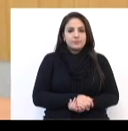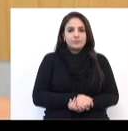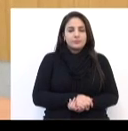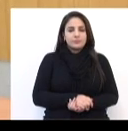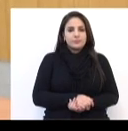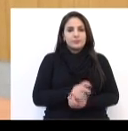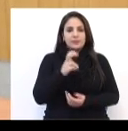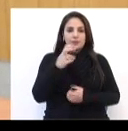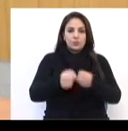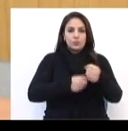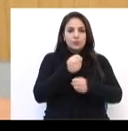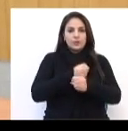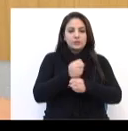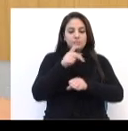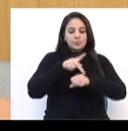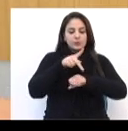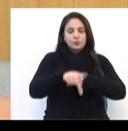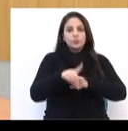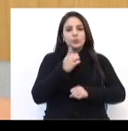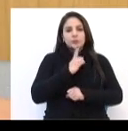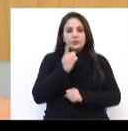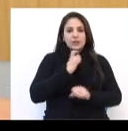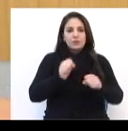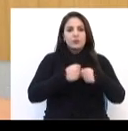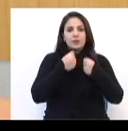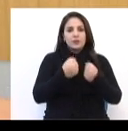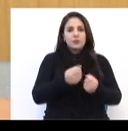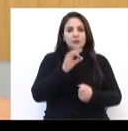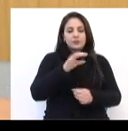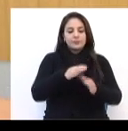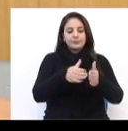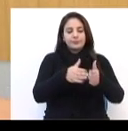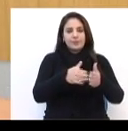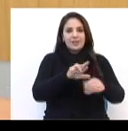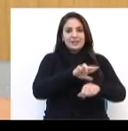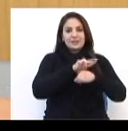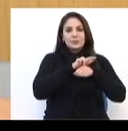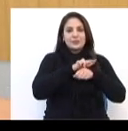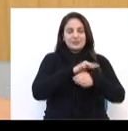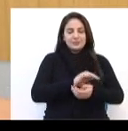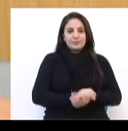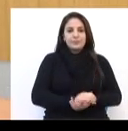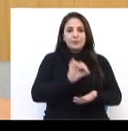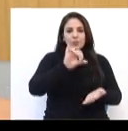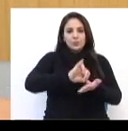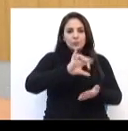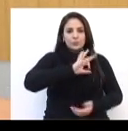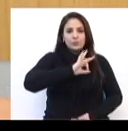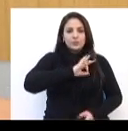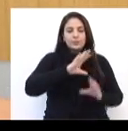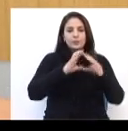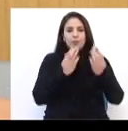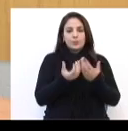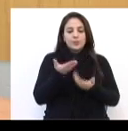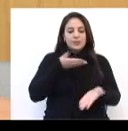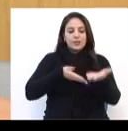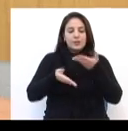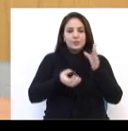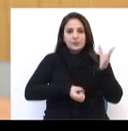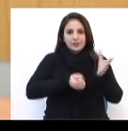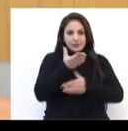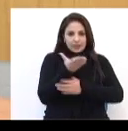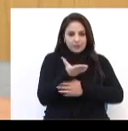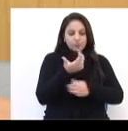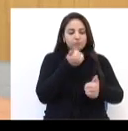Há 5 anos, Passo Fundo conta com um reforço na segurança. Os núcleos de policiamento comunitário foram